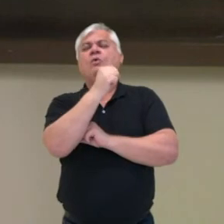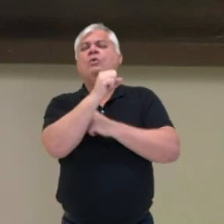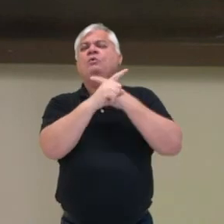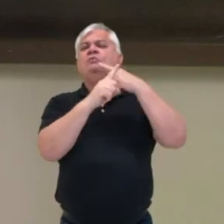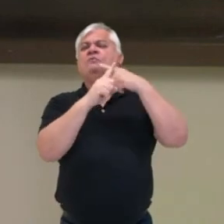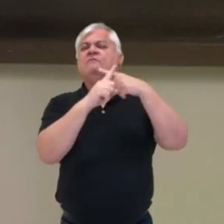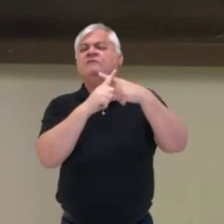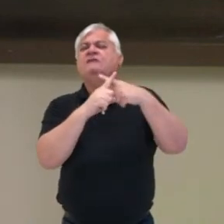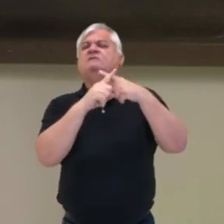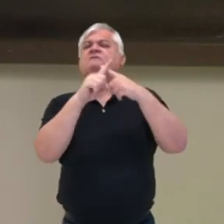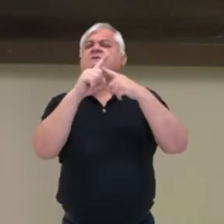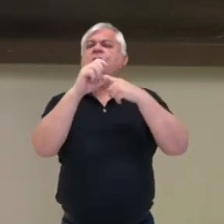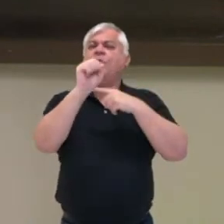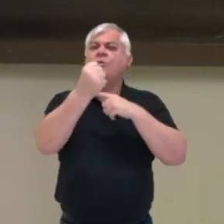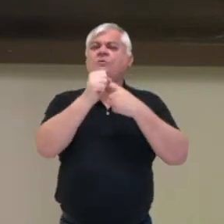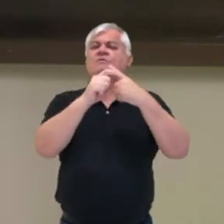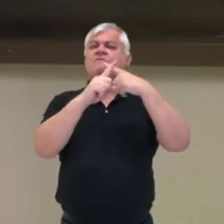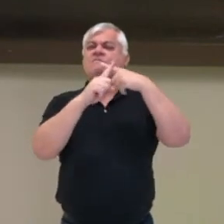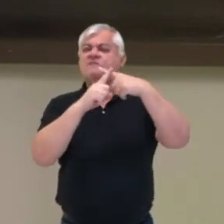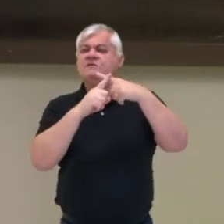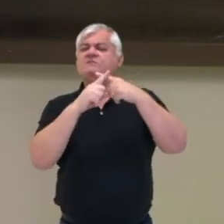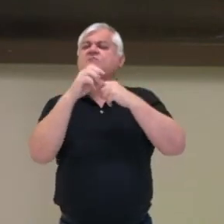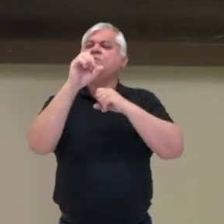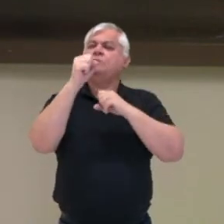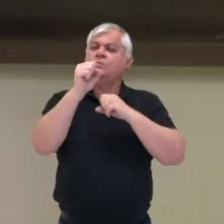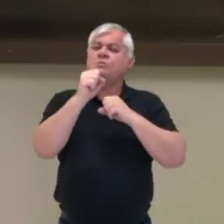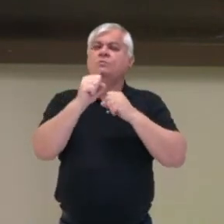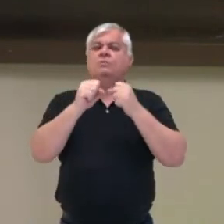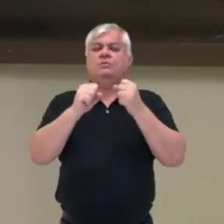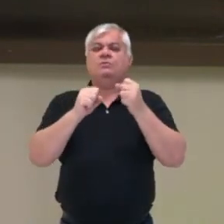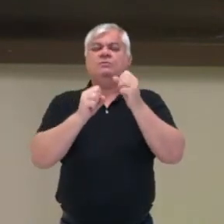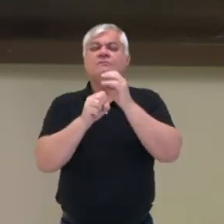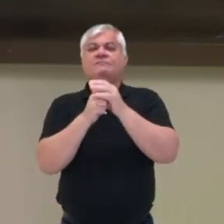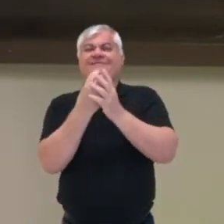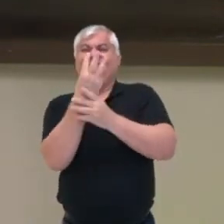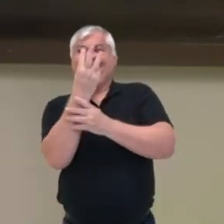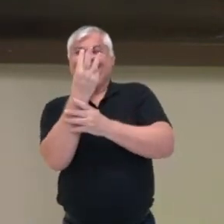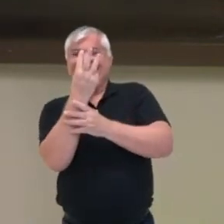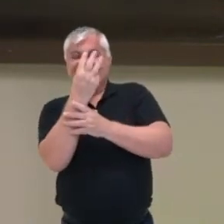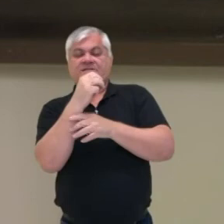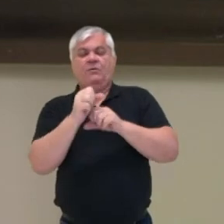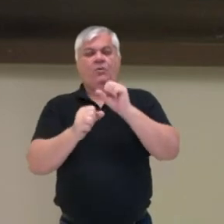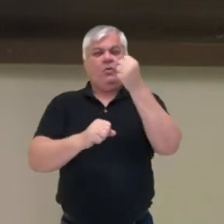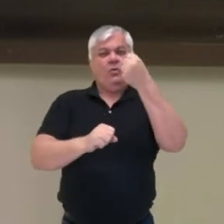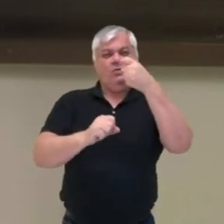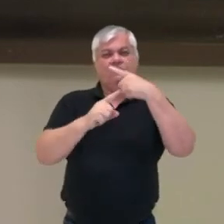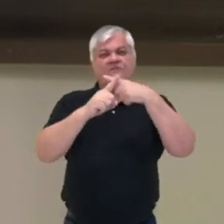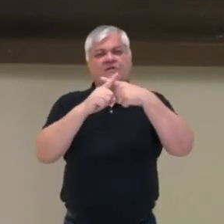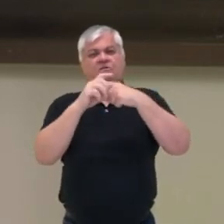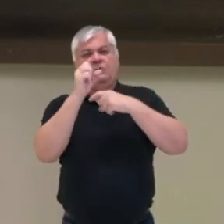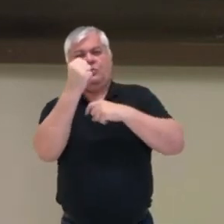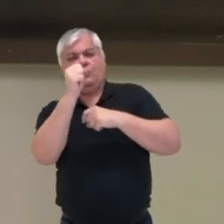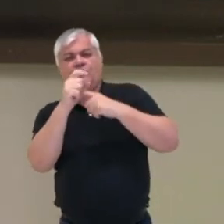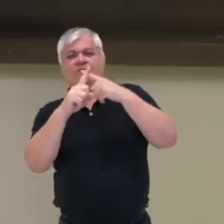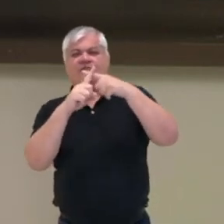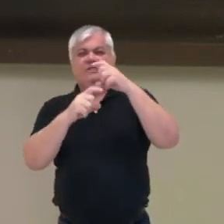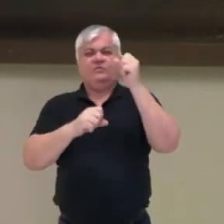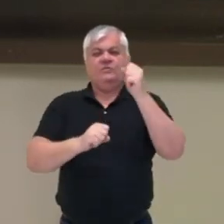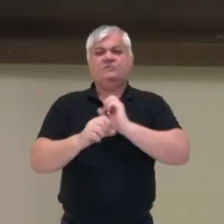operação que a gente fez? A gente trabalhou 8 vezes 8 vezes 8 3 vezes. 8 vezes